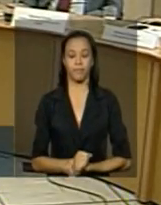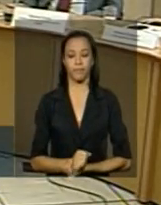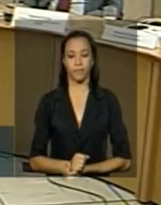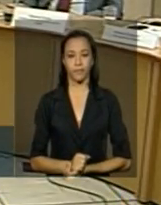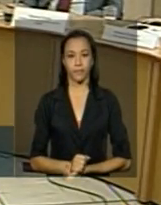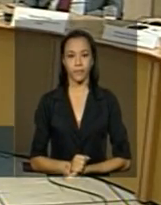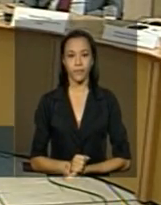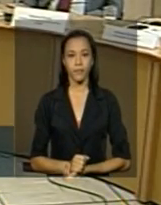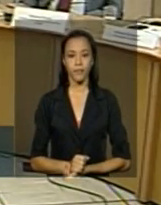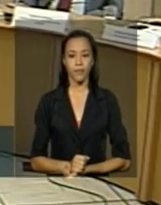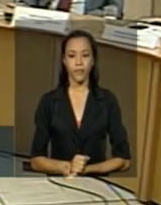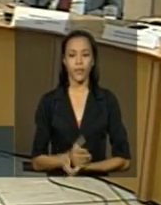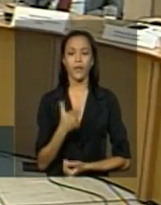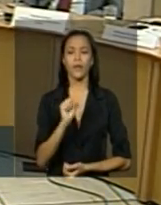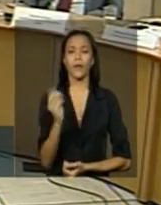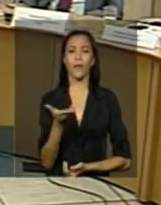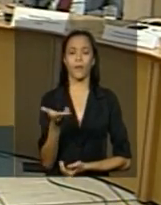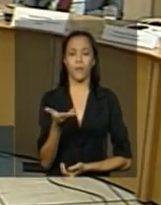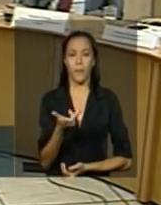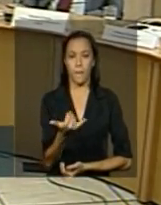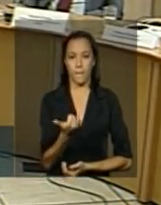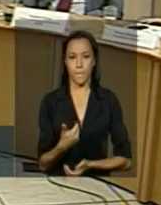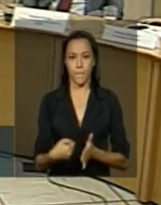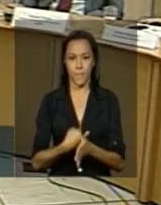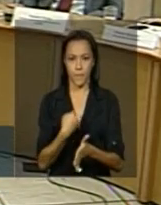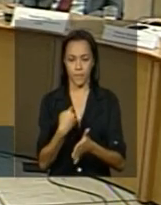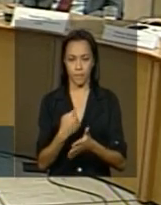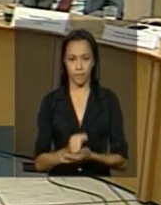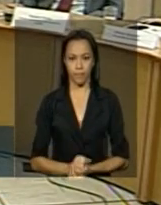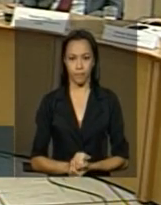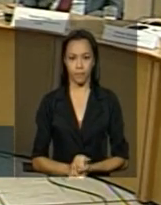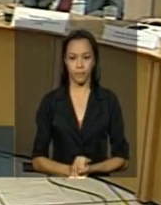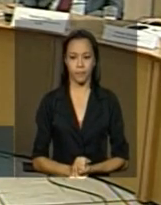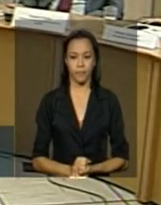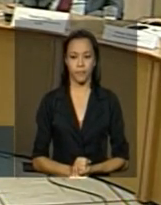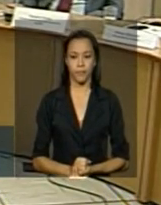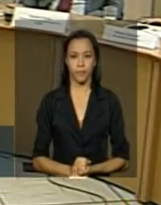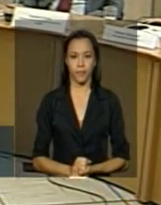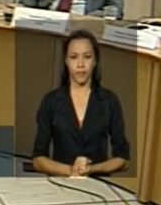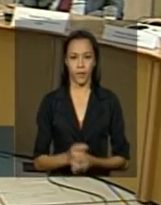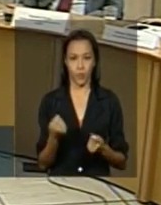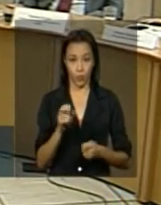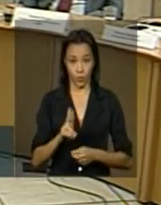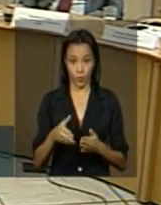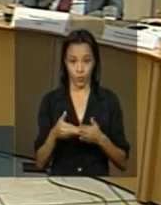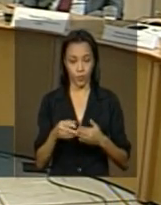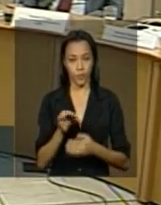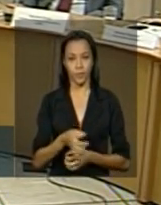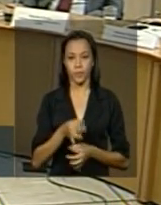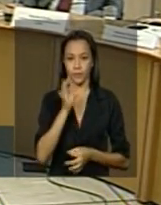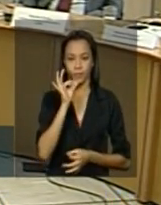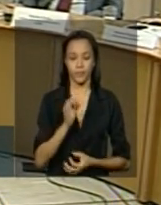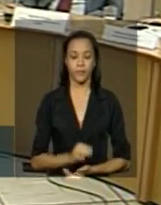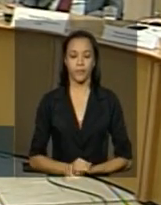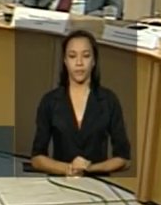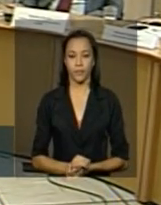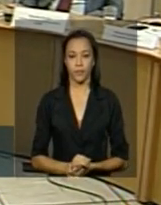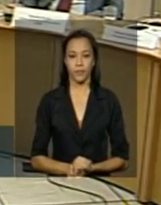tá quem é agora tem que Maria Carolina você tem que usar o microfone por gentileza